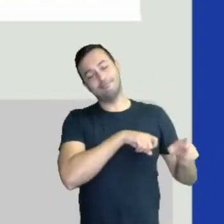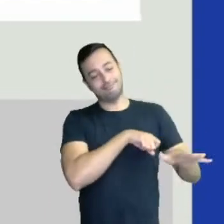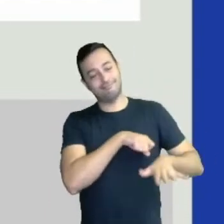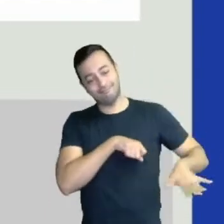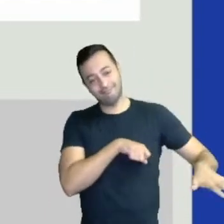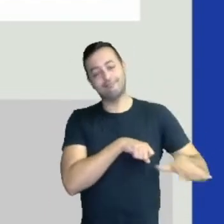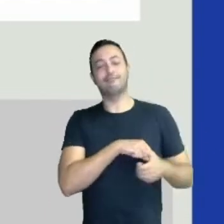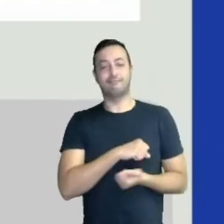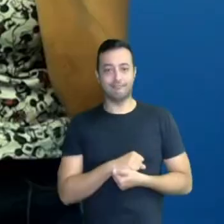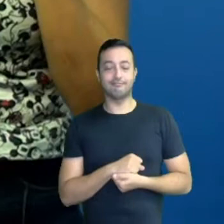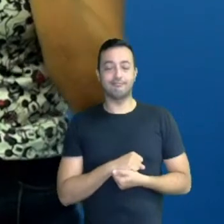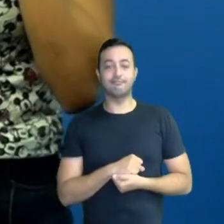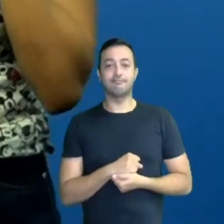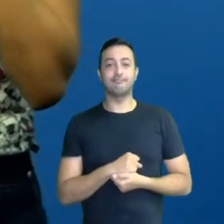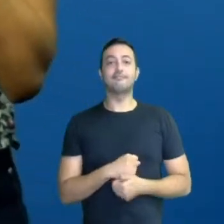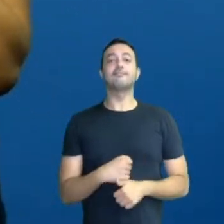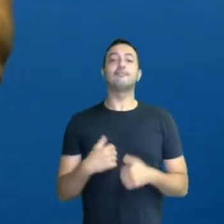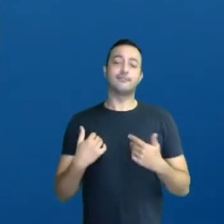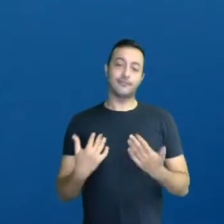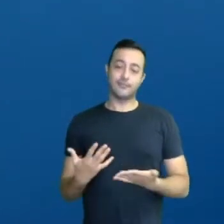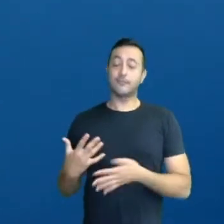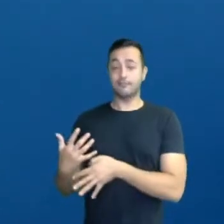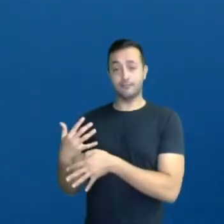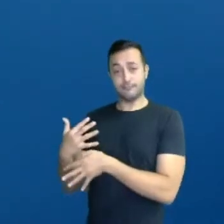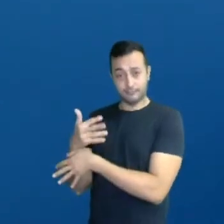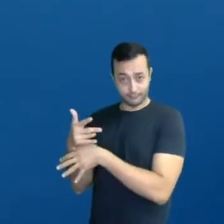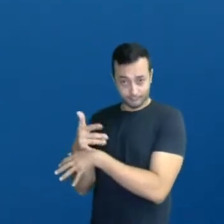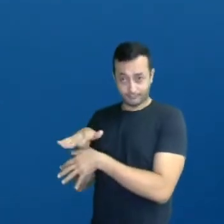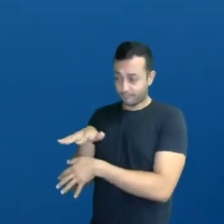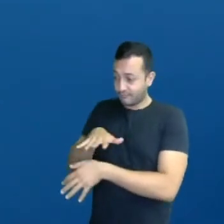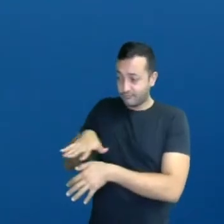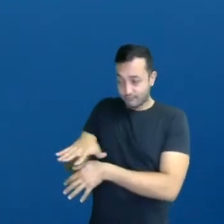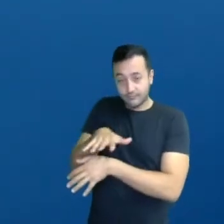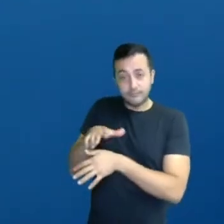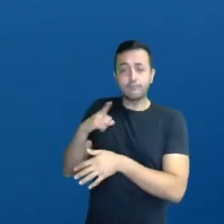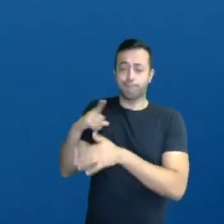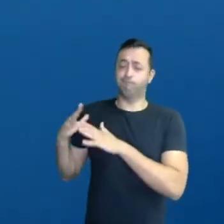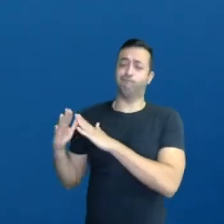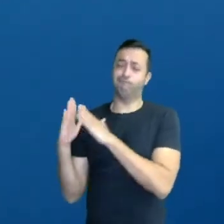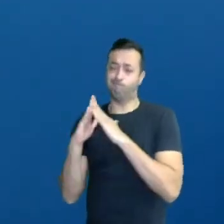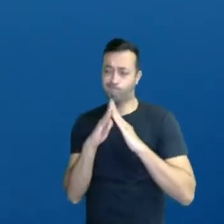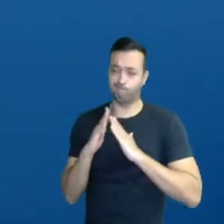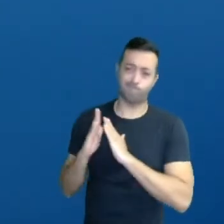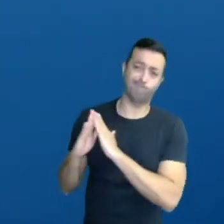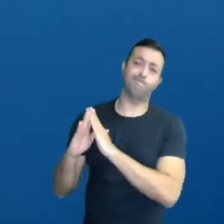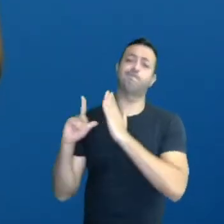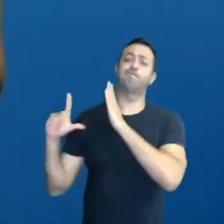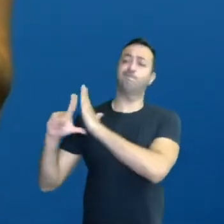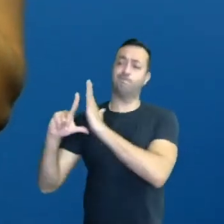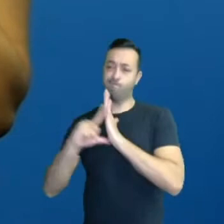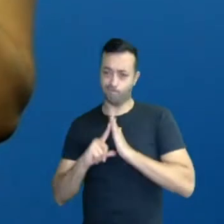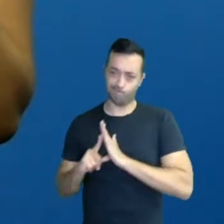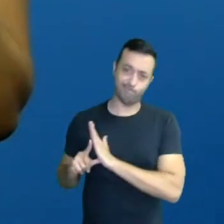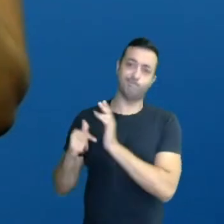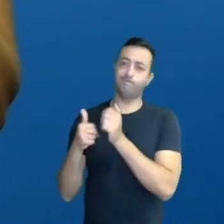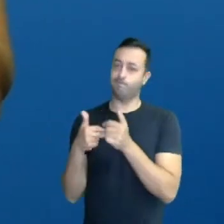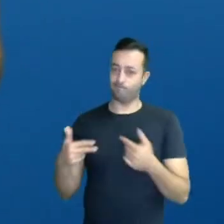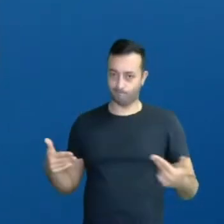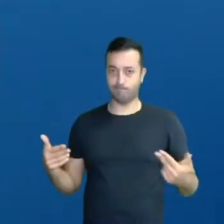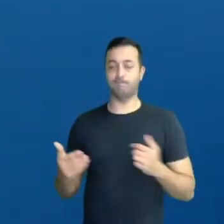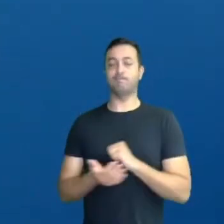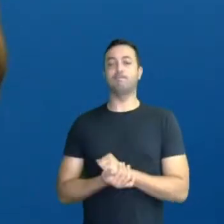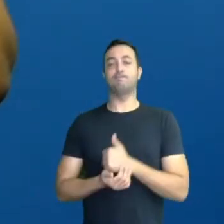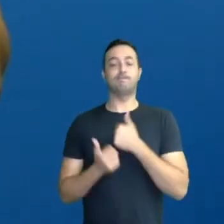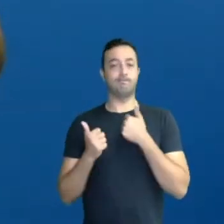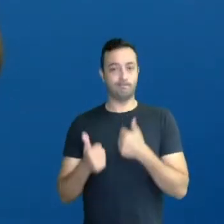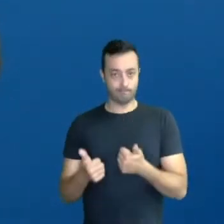das cidades, tá bom? E a zona urbana é onde tem muitas casas, muitas lojas e assim vai,